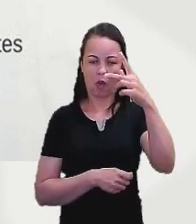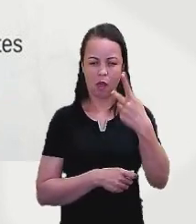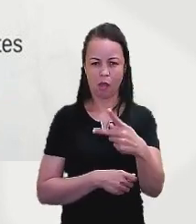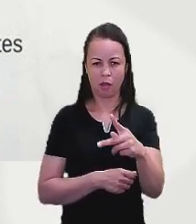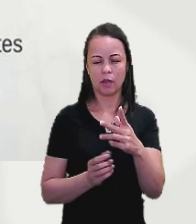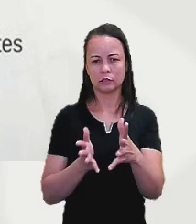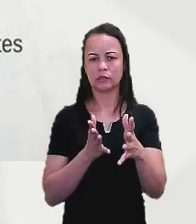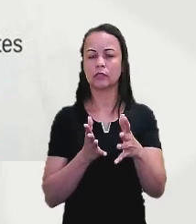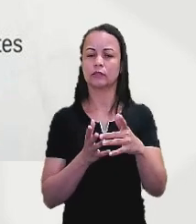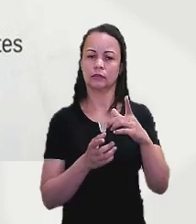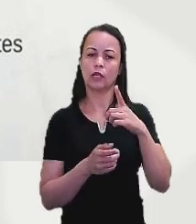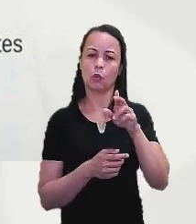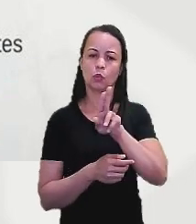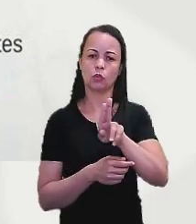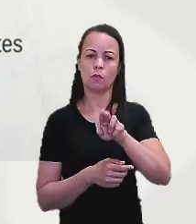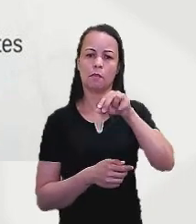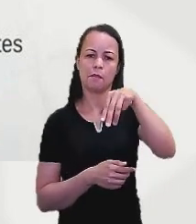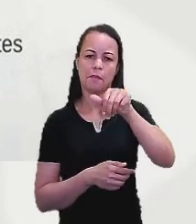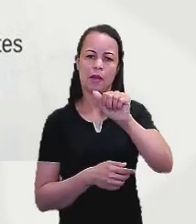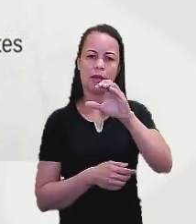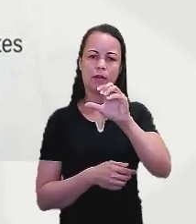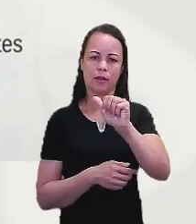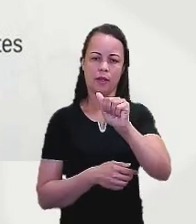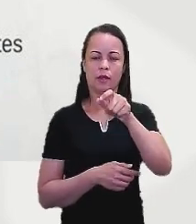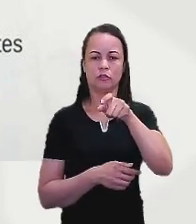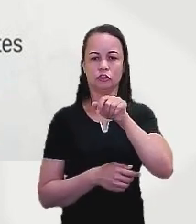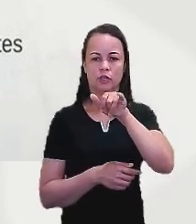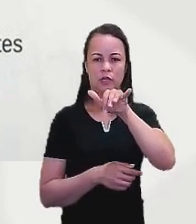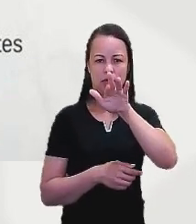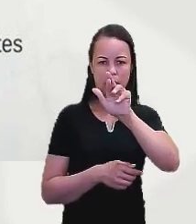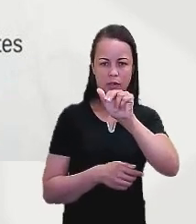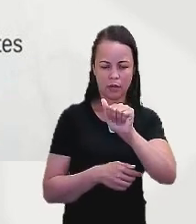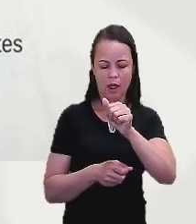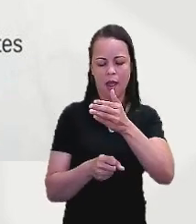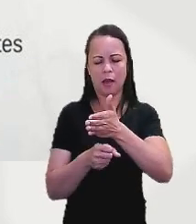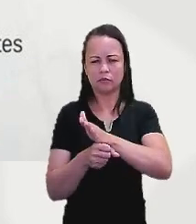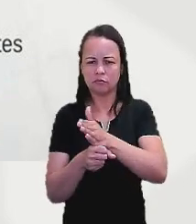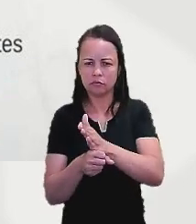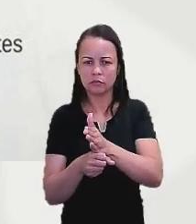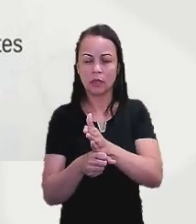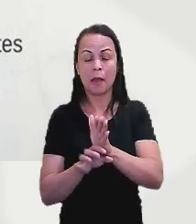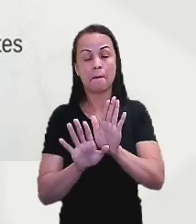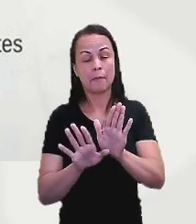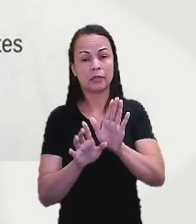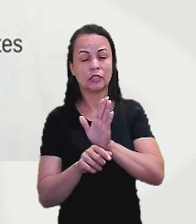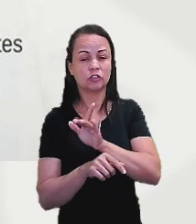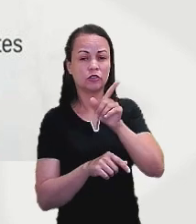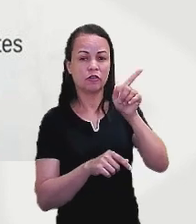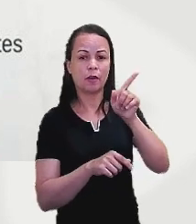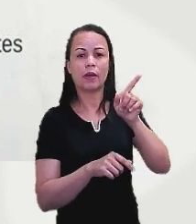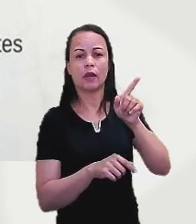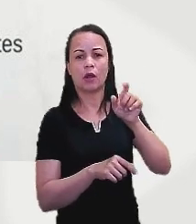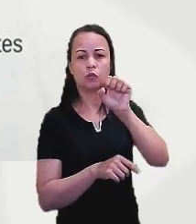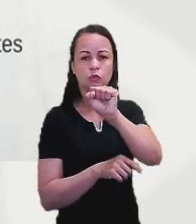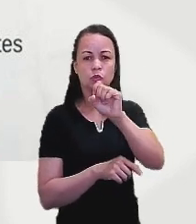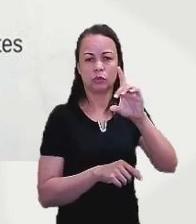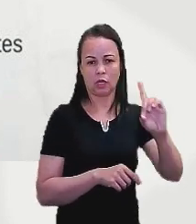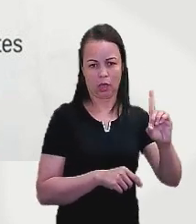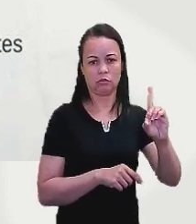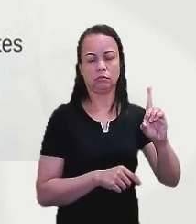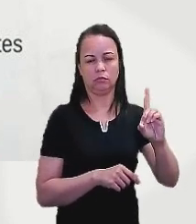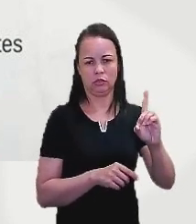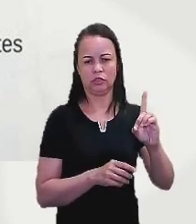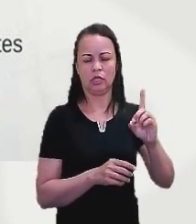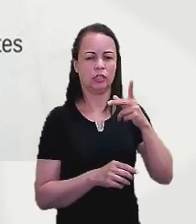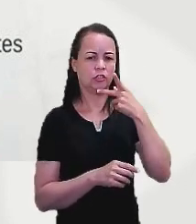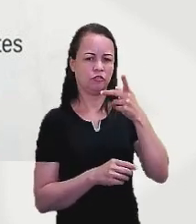de macaxeira e todo mundo entende. Mas se a gente vai lá para o Sudeste, tá? E a